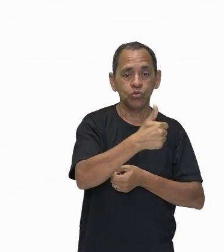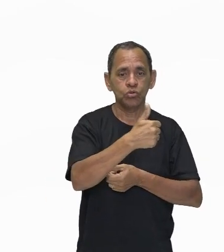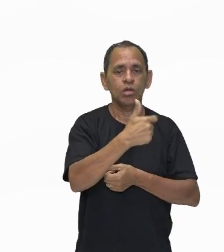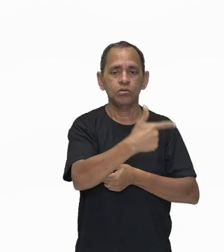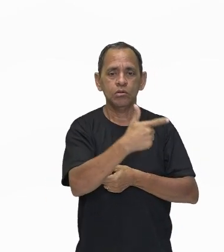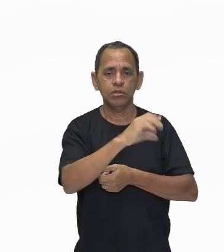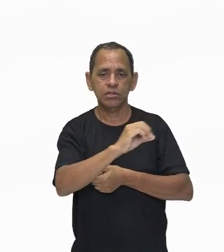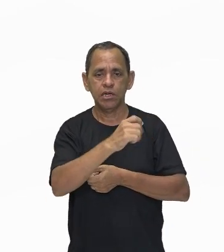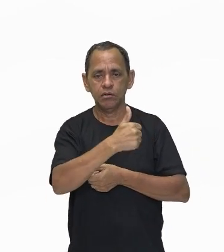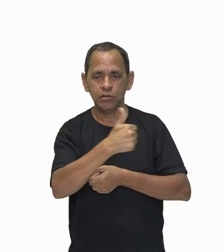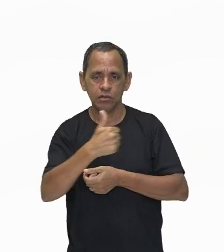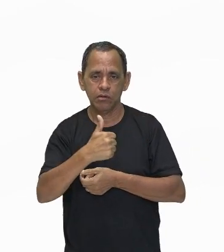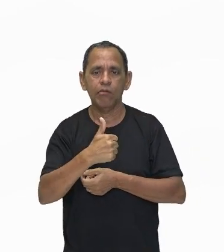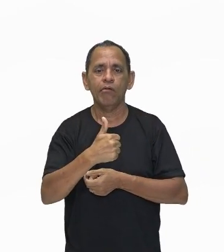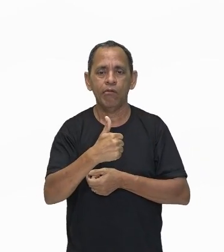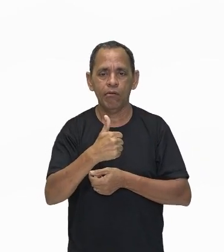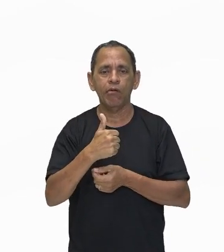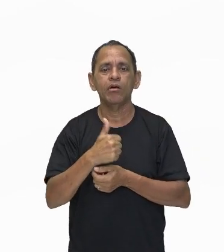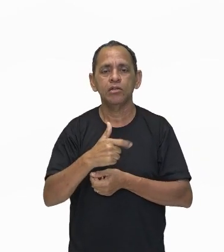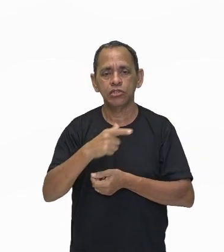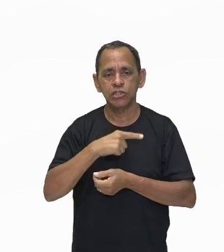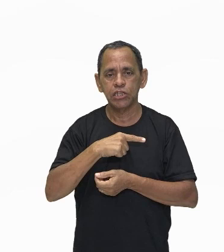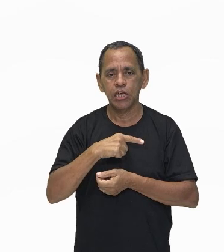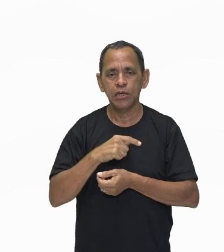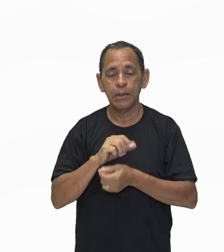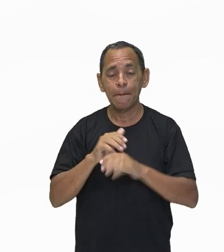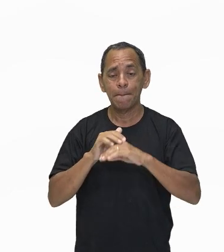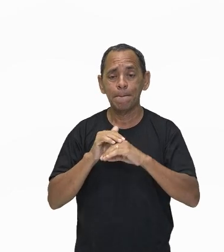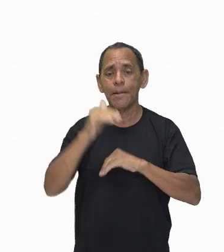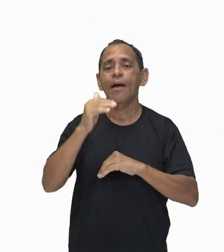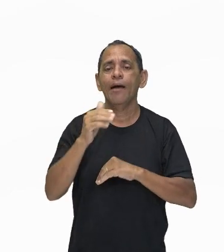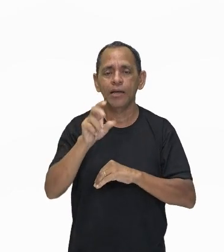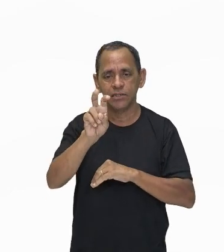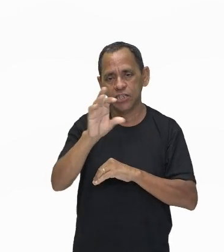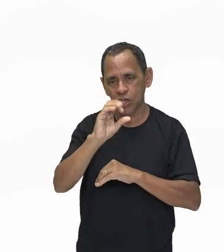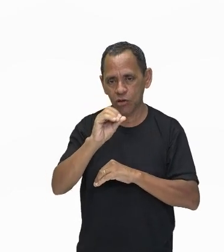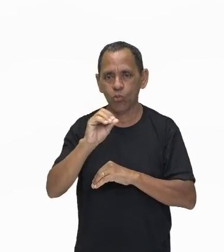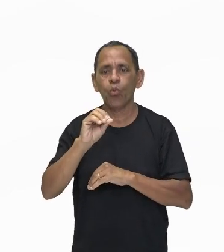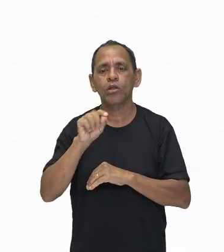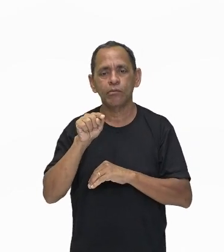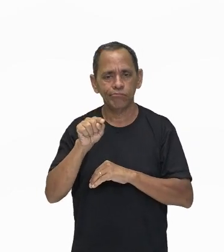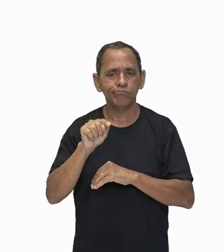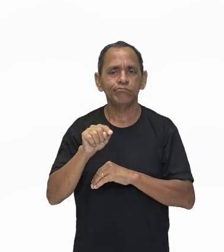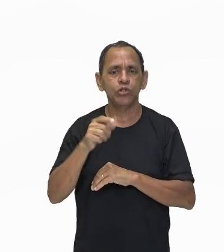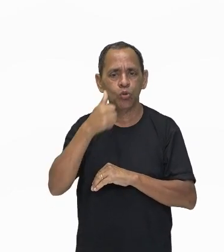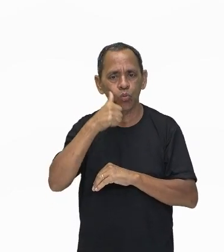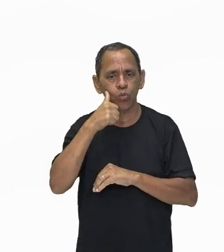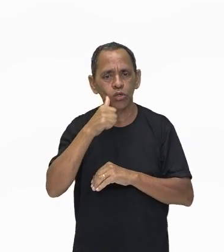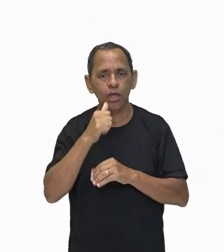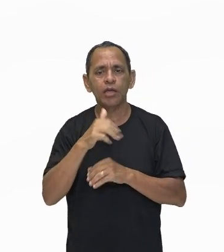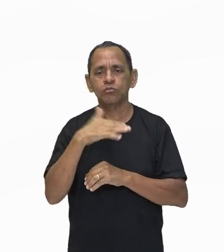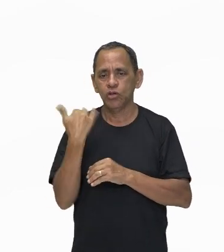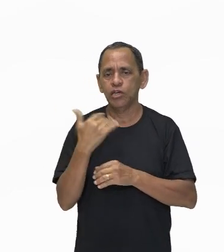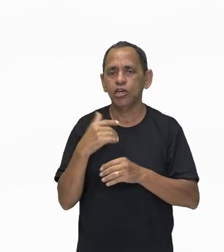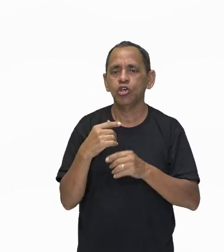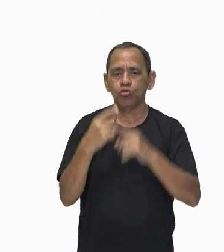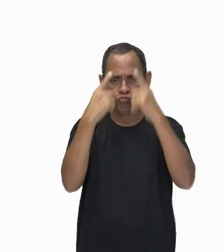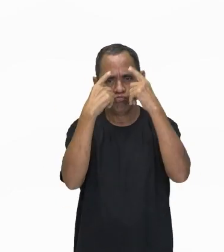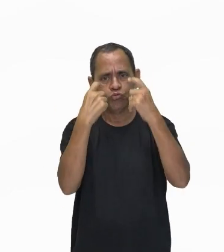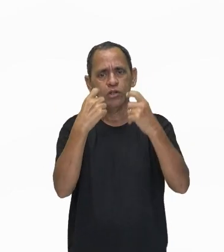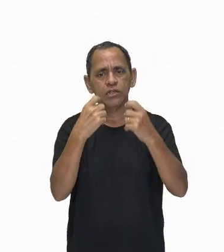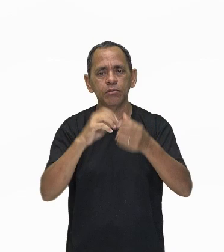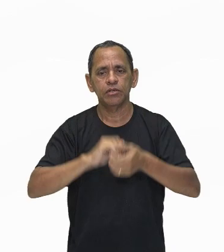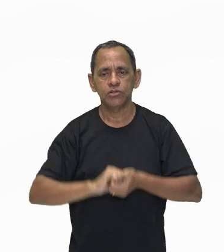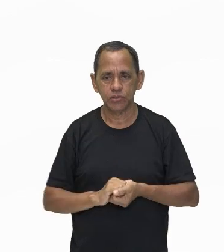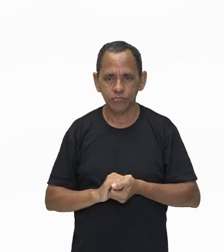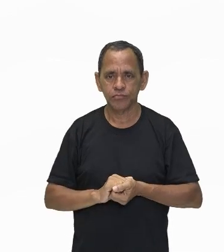no país, de acordo com dados do IPEA, que é, então, o Instituto de Pesquisa Econômica